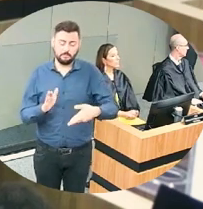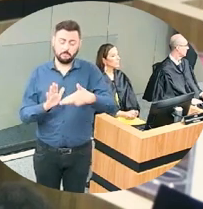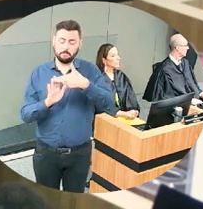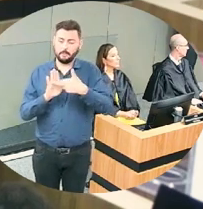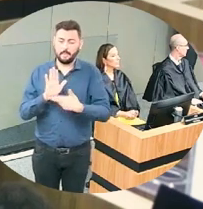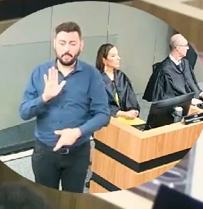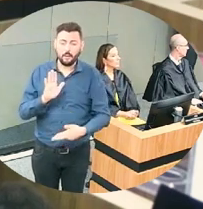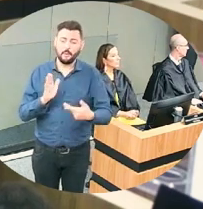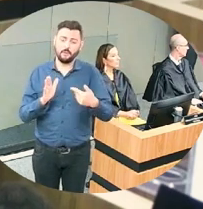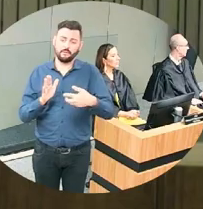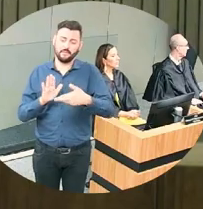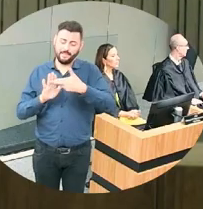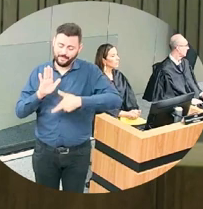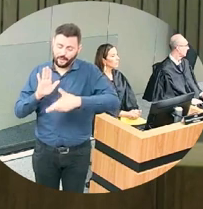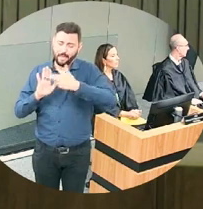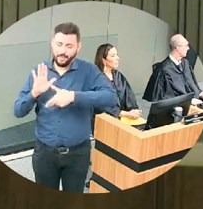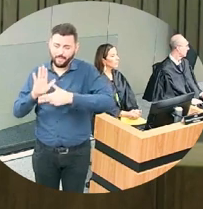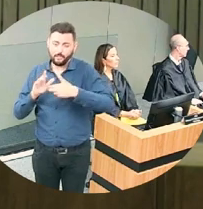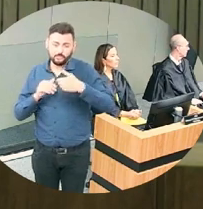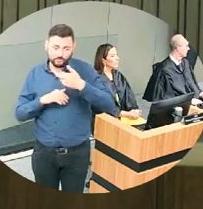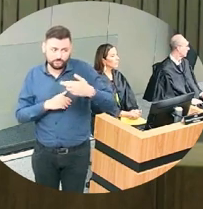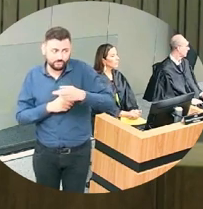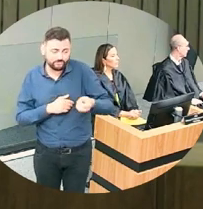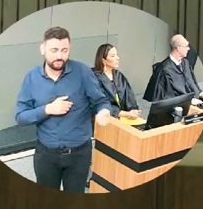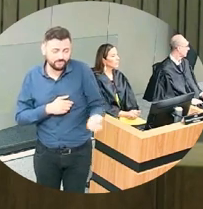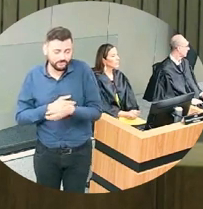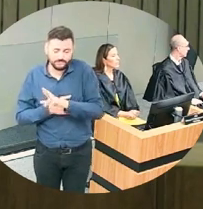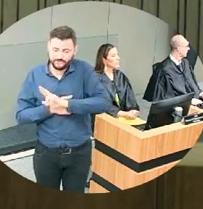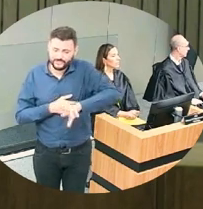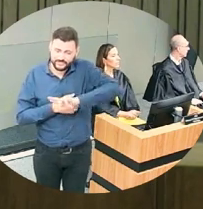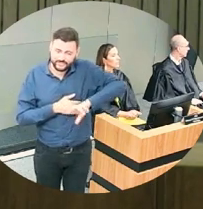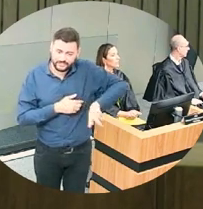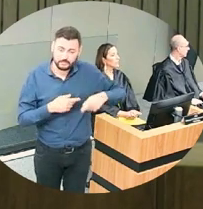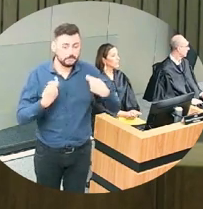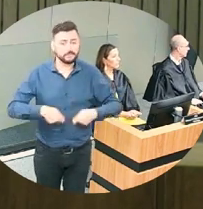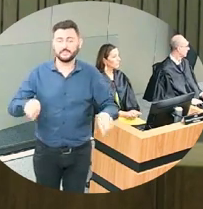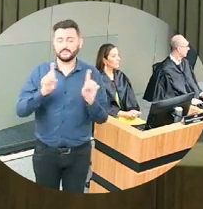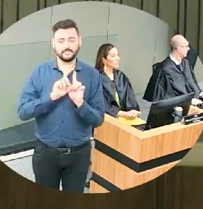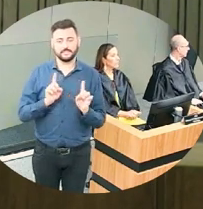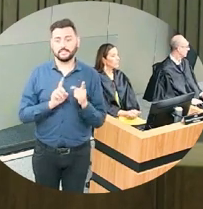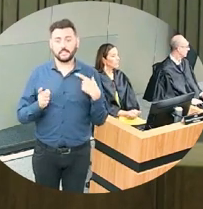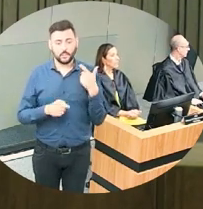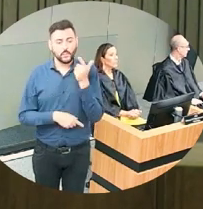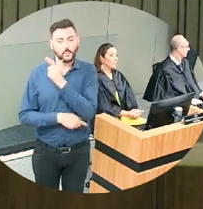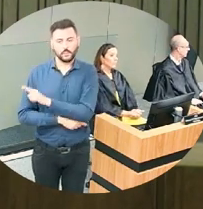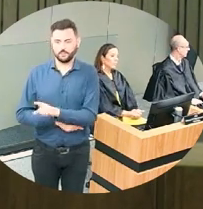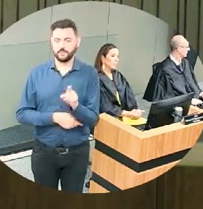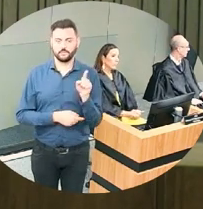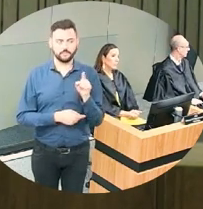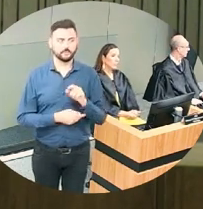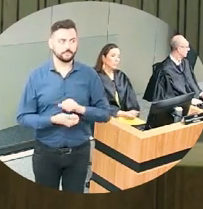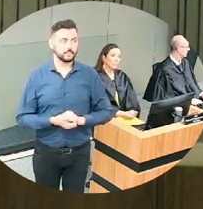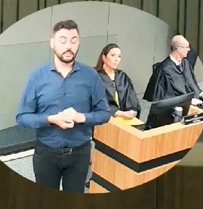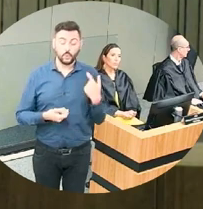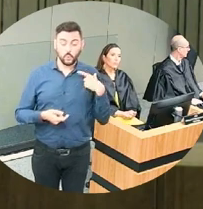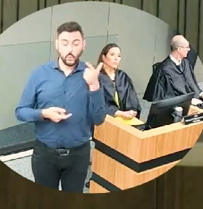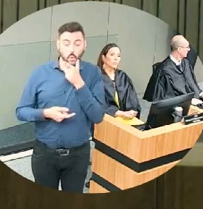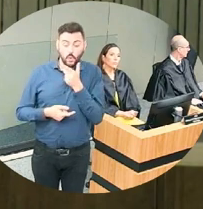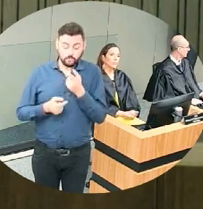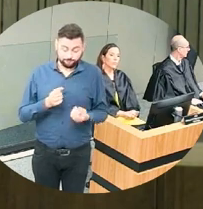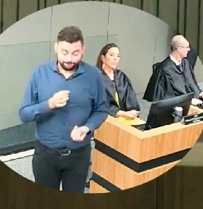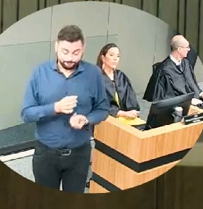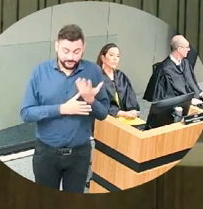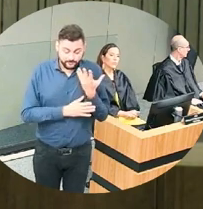Imaginem o salto que isso deu a quantidade de tribunais e outros órgãos que T pedido o nosso sistema né criamos um